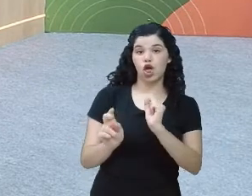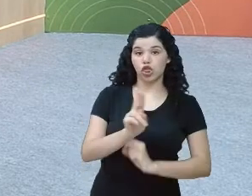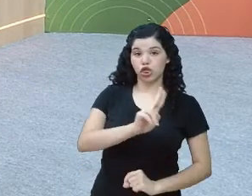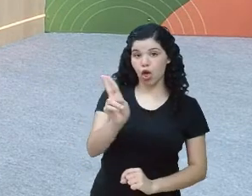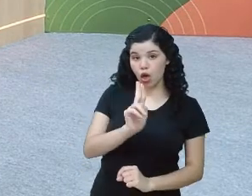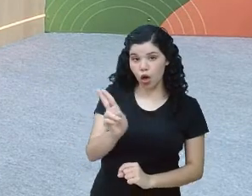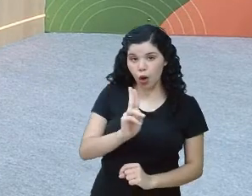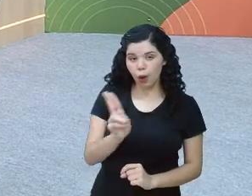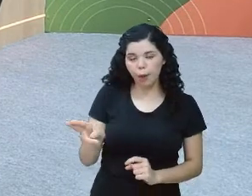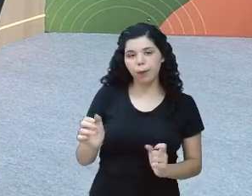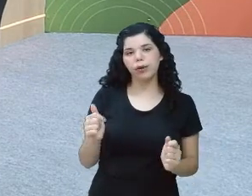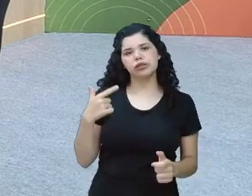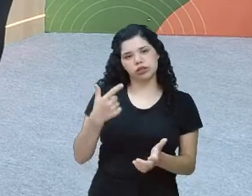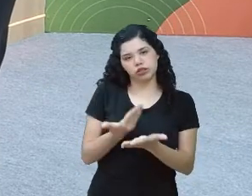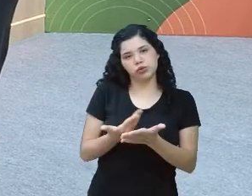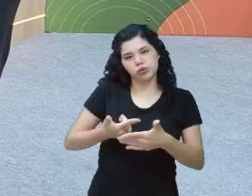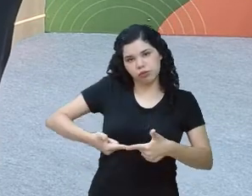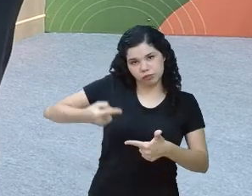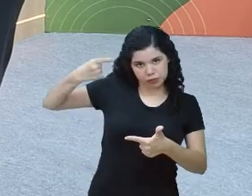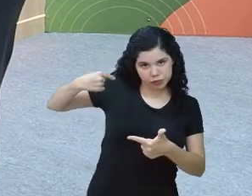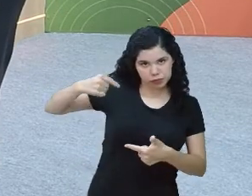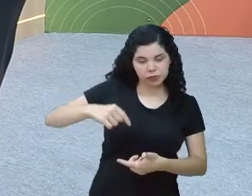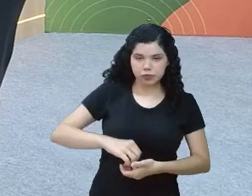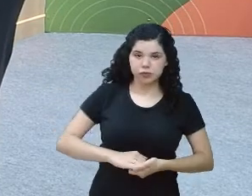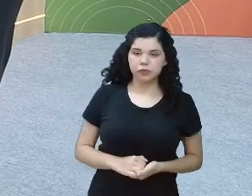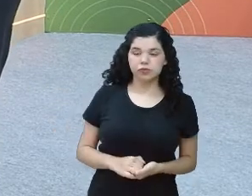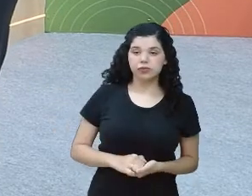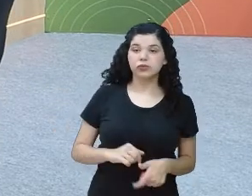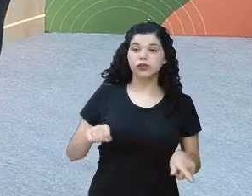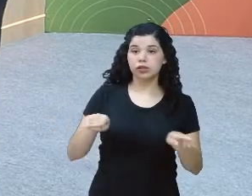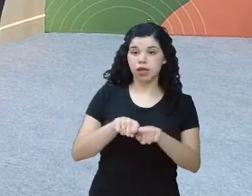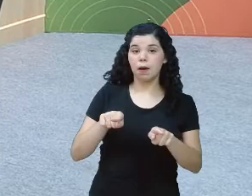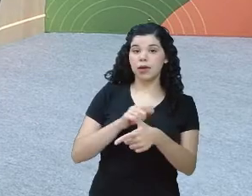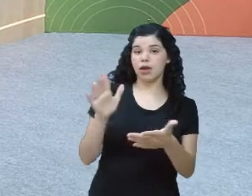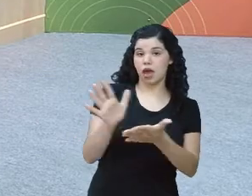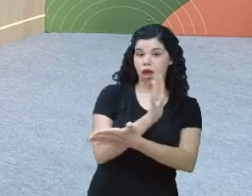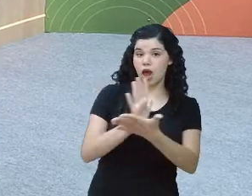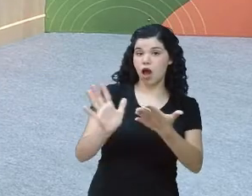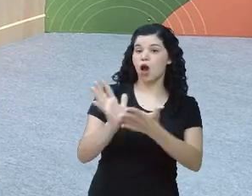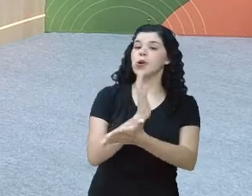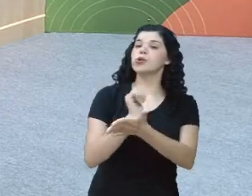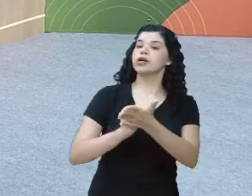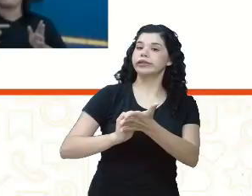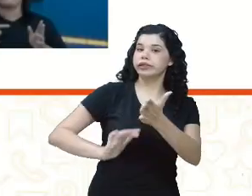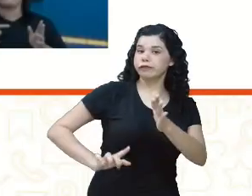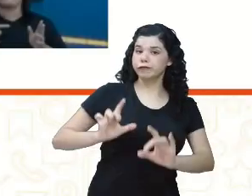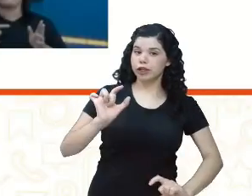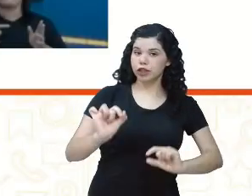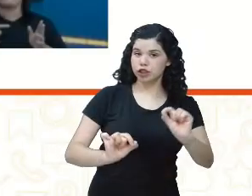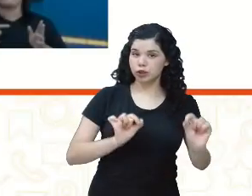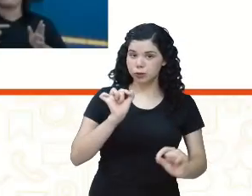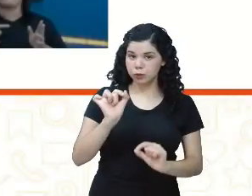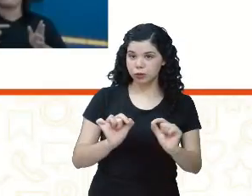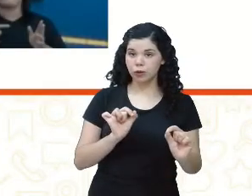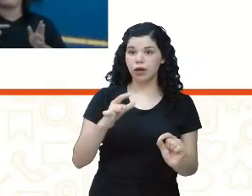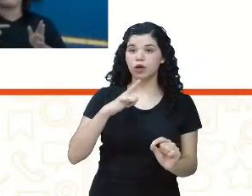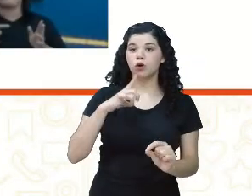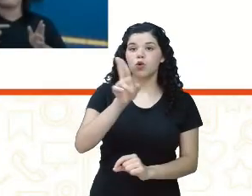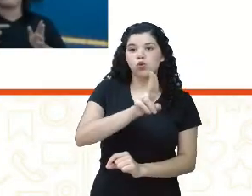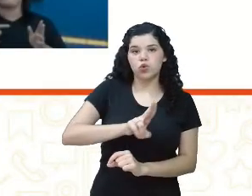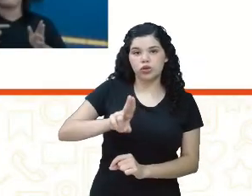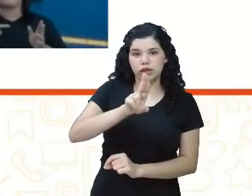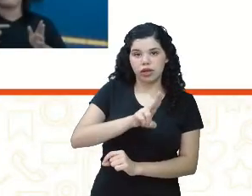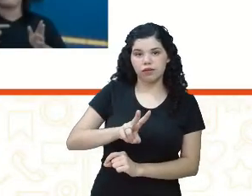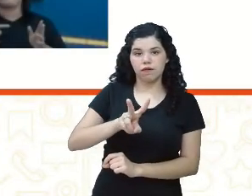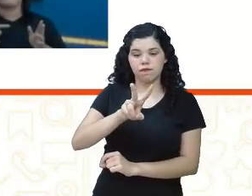Nós vimos isso no encontro anterior. Vimos algumas atividades com esse velcro, não